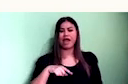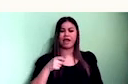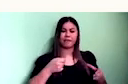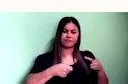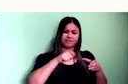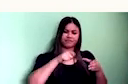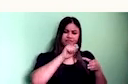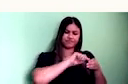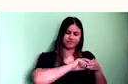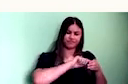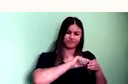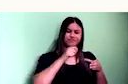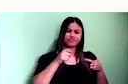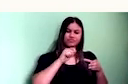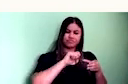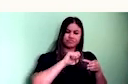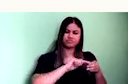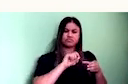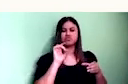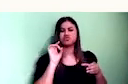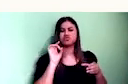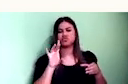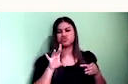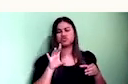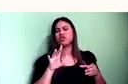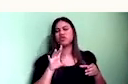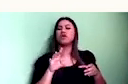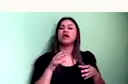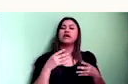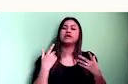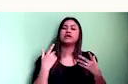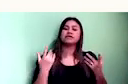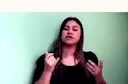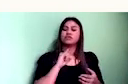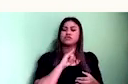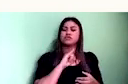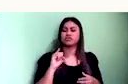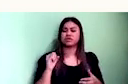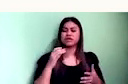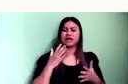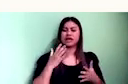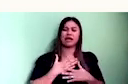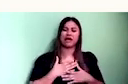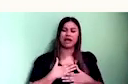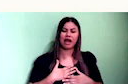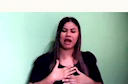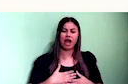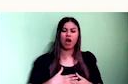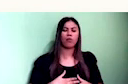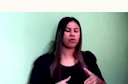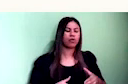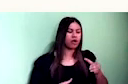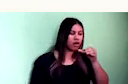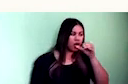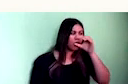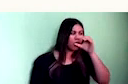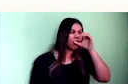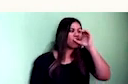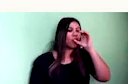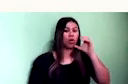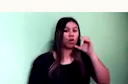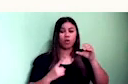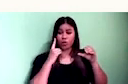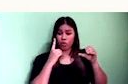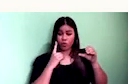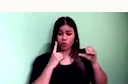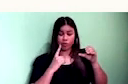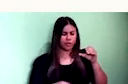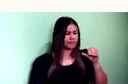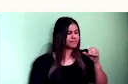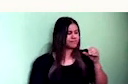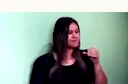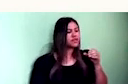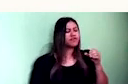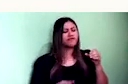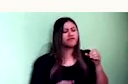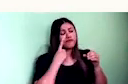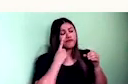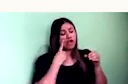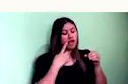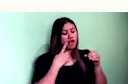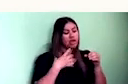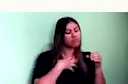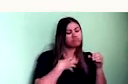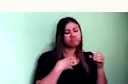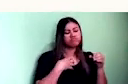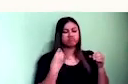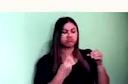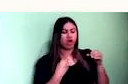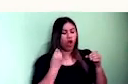causar sonolência. Então, se você for sensível, toma uma xícara, experimenta, e aí sim você pode tomar 2 vezes no dia, tá?